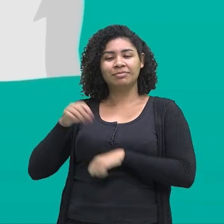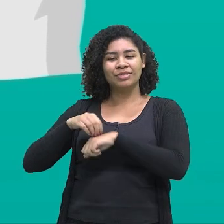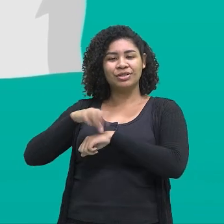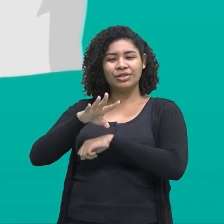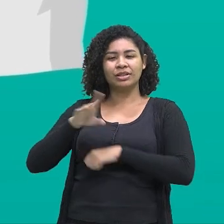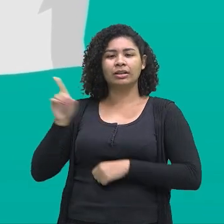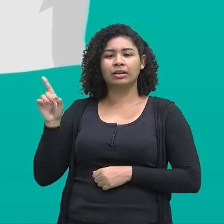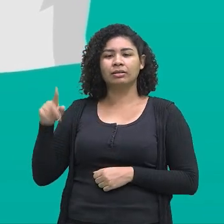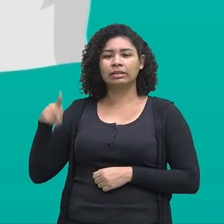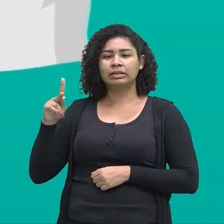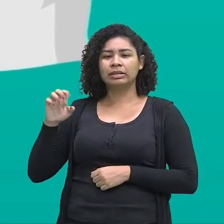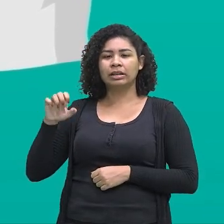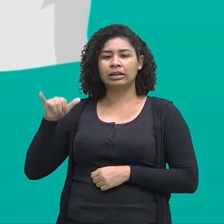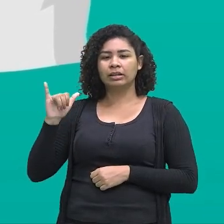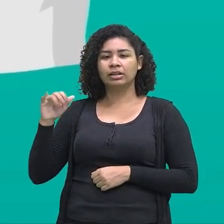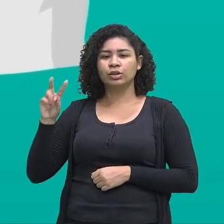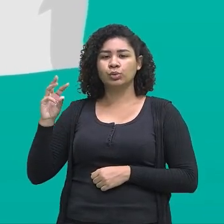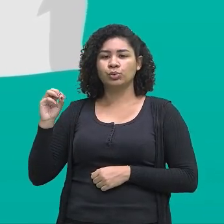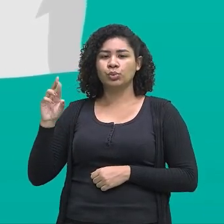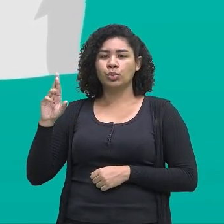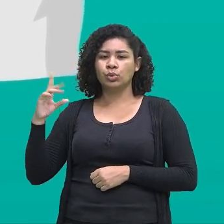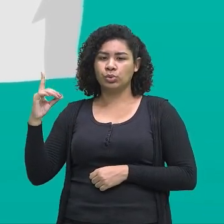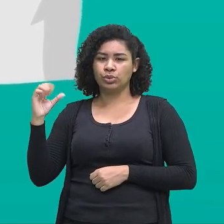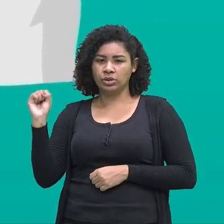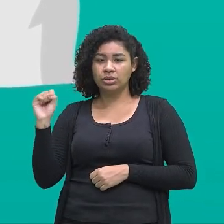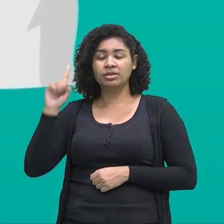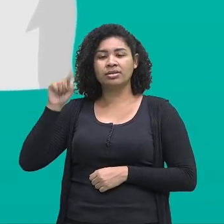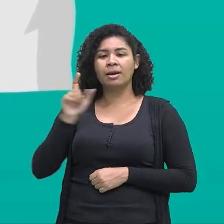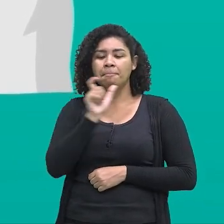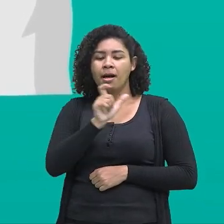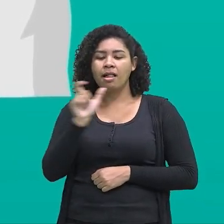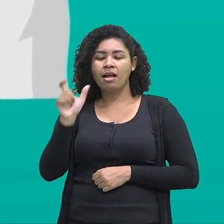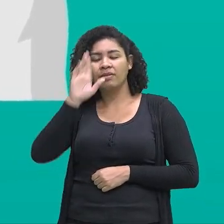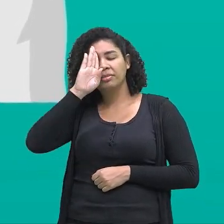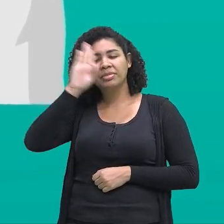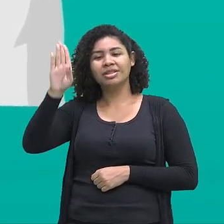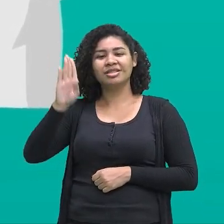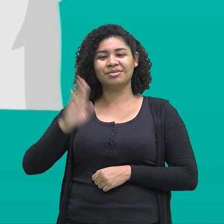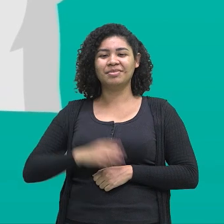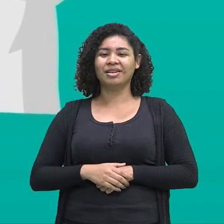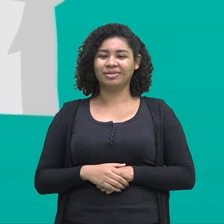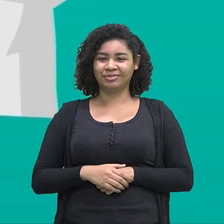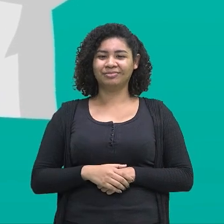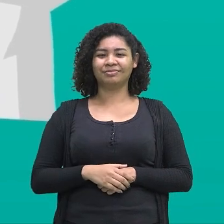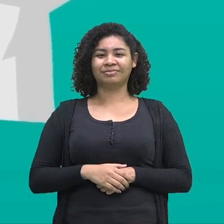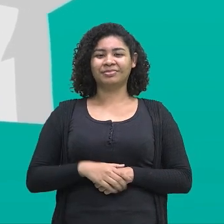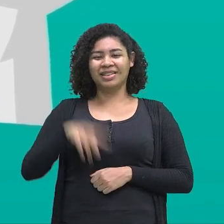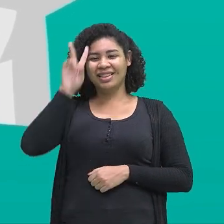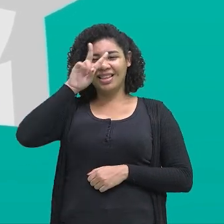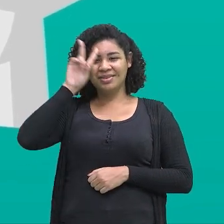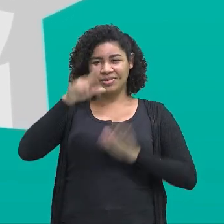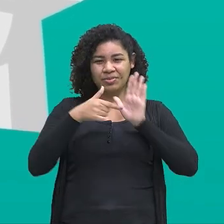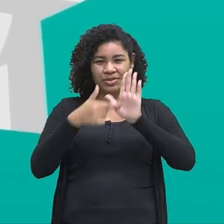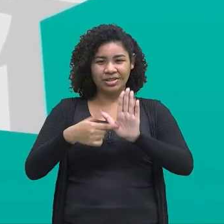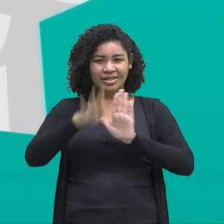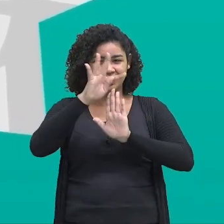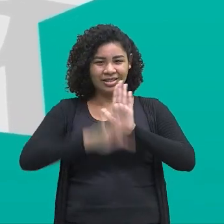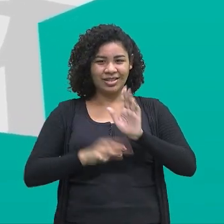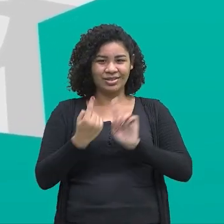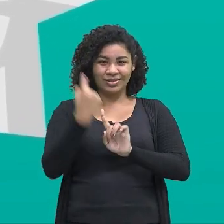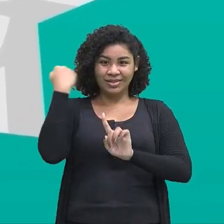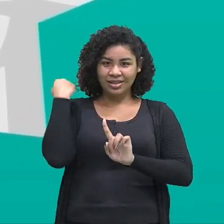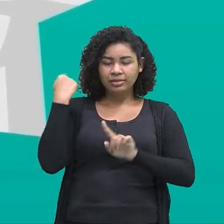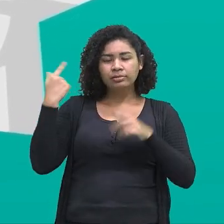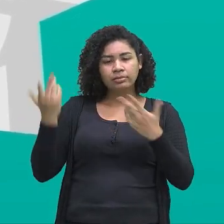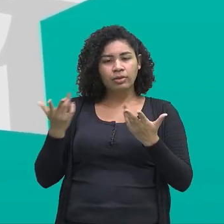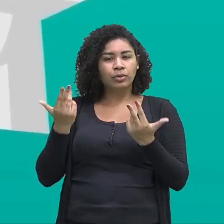que são keywords? Palavras-chave, igual aquelas que a gente viu, né? Fish, odor, morning. A gente também tem